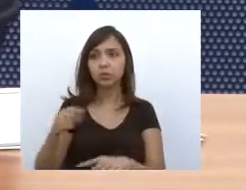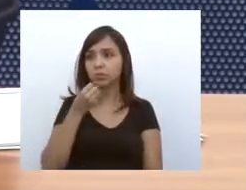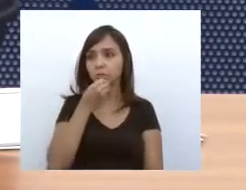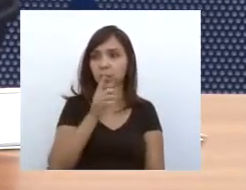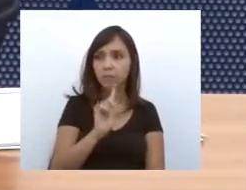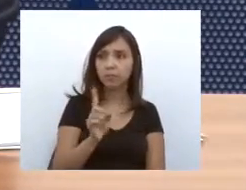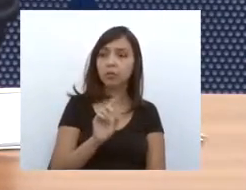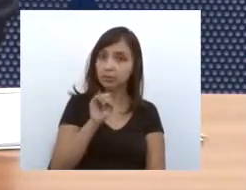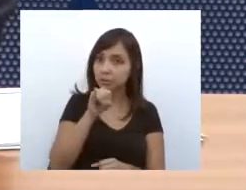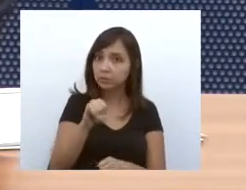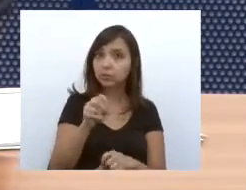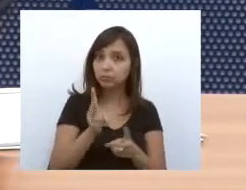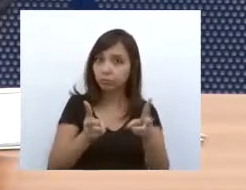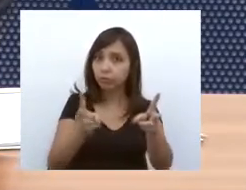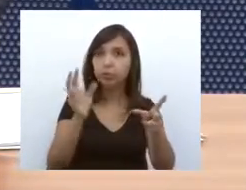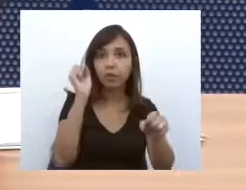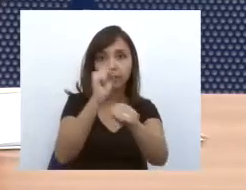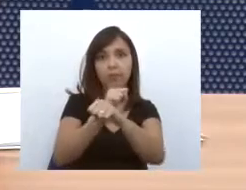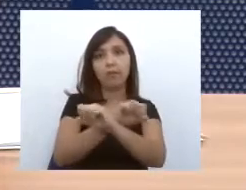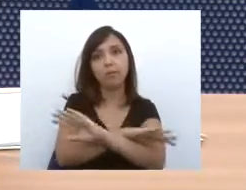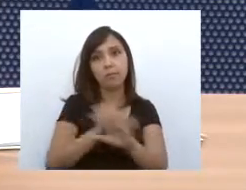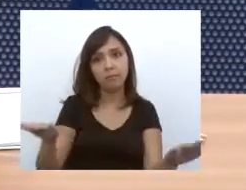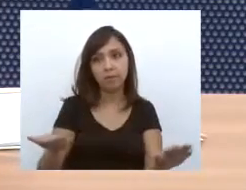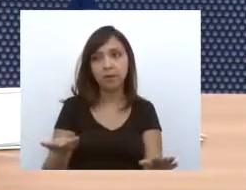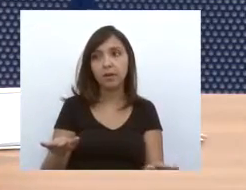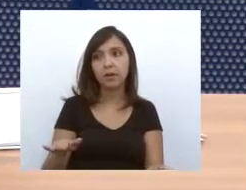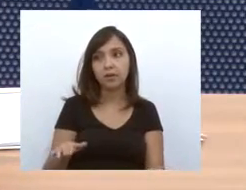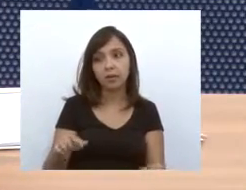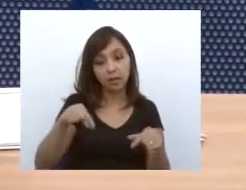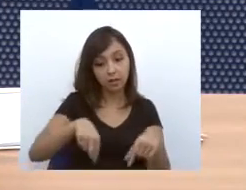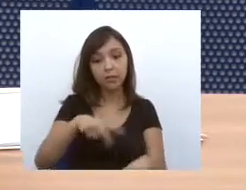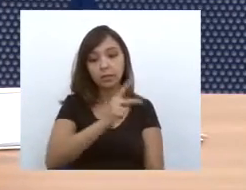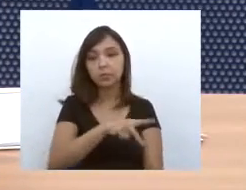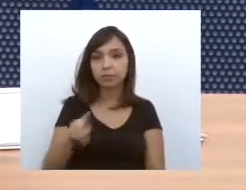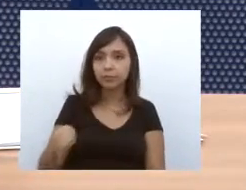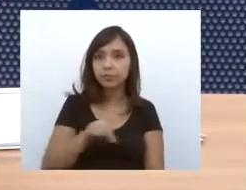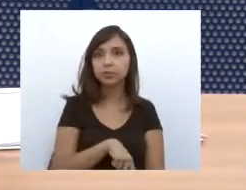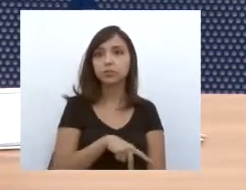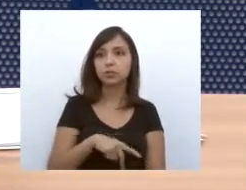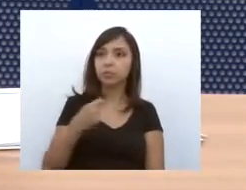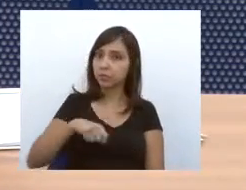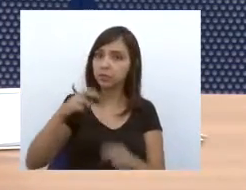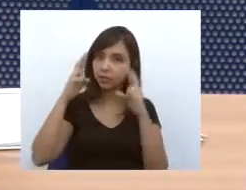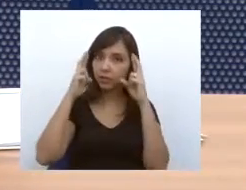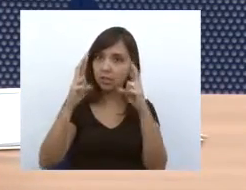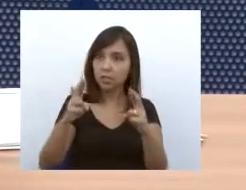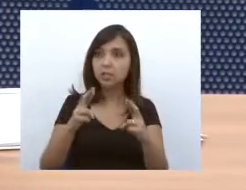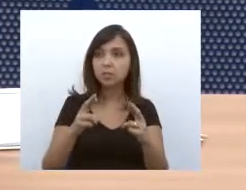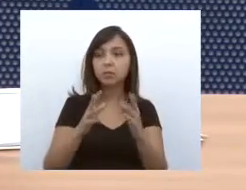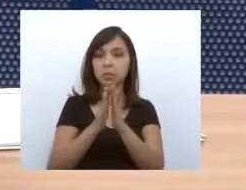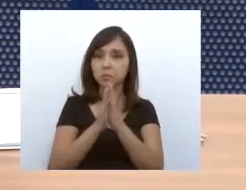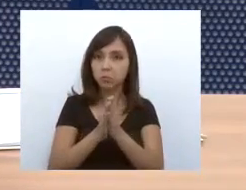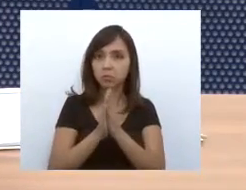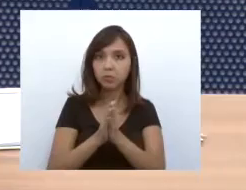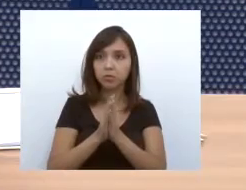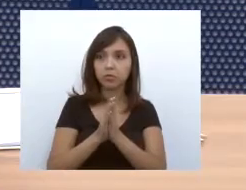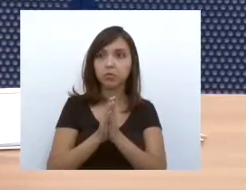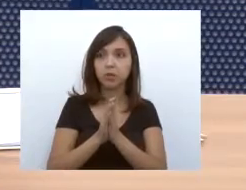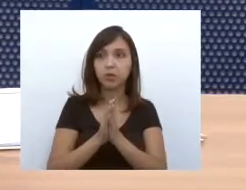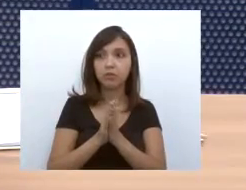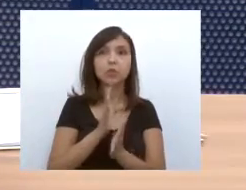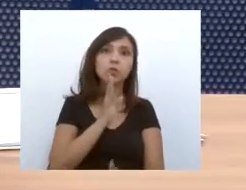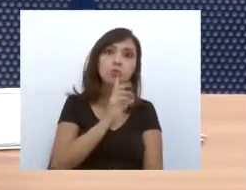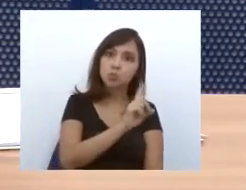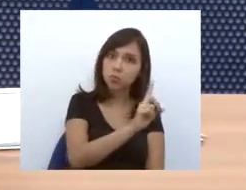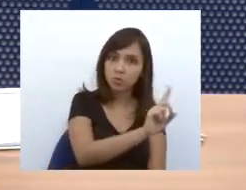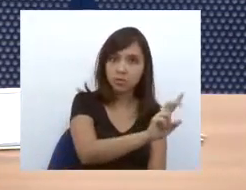Se continuar, eu vou encerrar a sessão. Eu acho que tem paz e a luz, tem professores aqui que merecem o respeito. Então, eu gostaria, por favor, eu não o